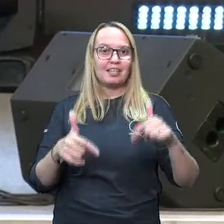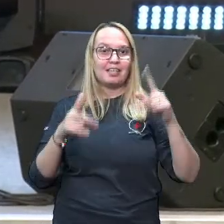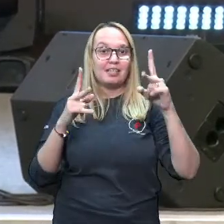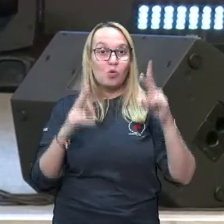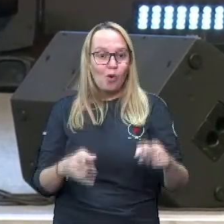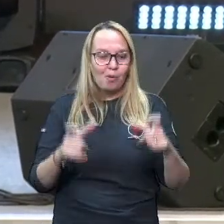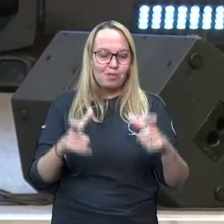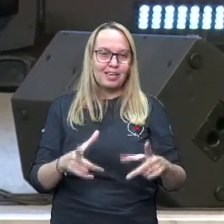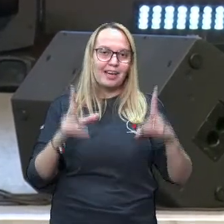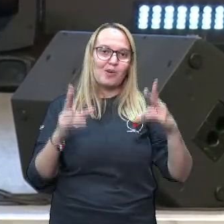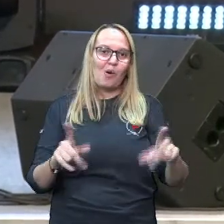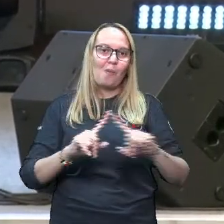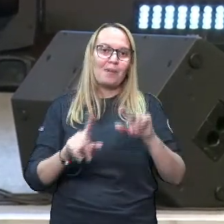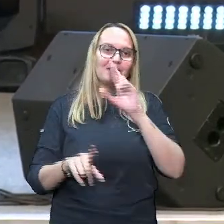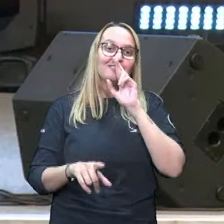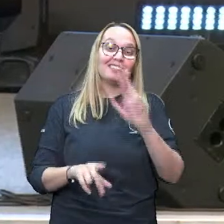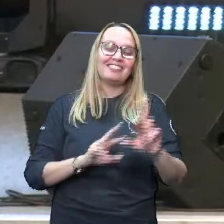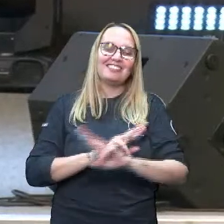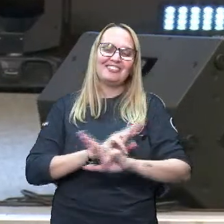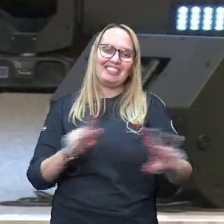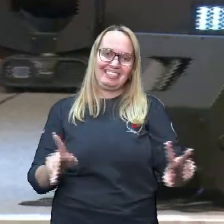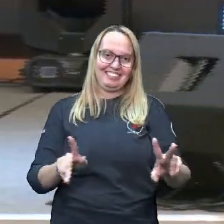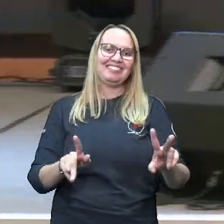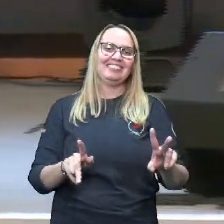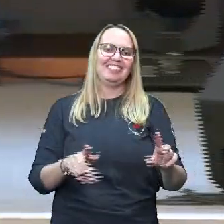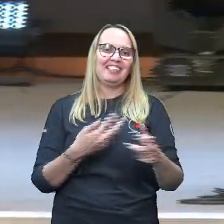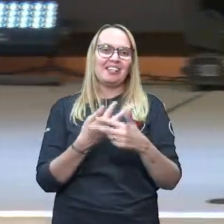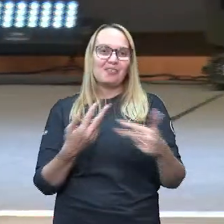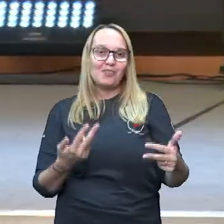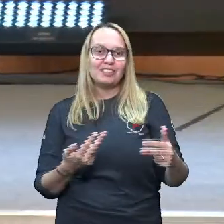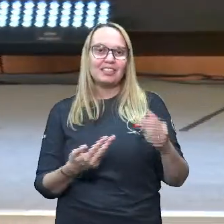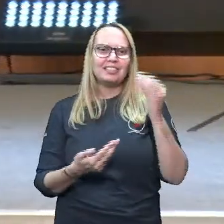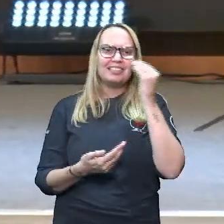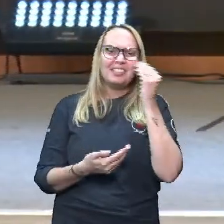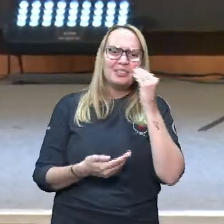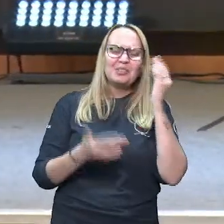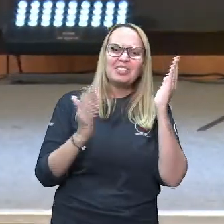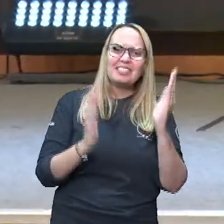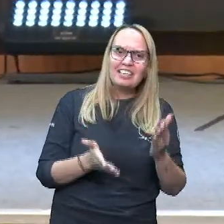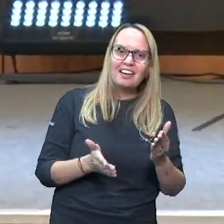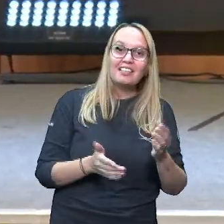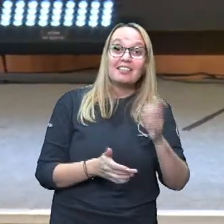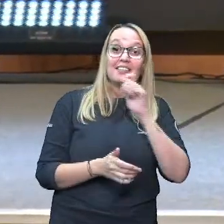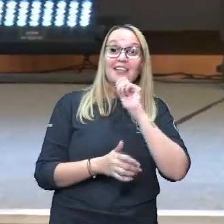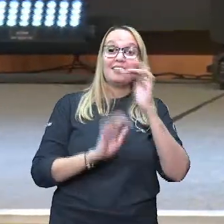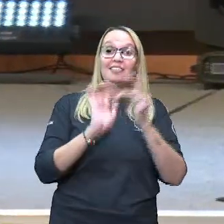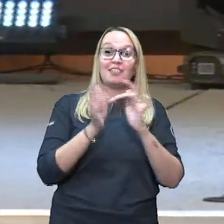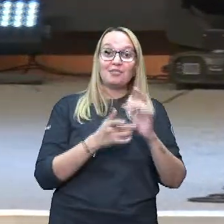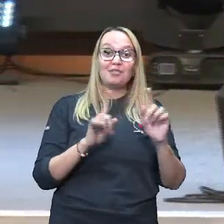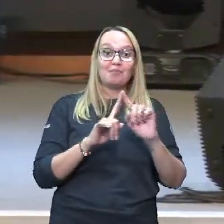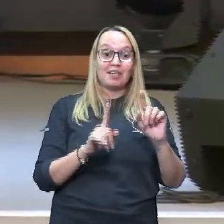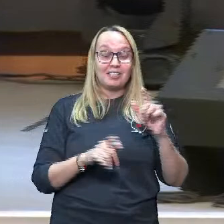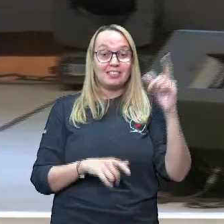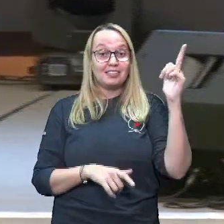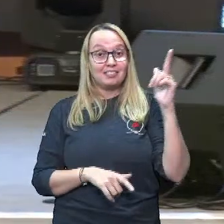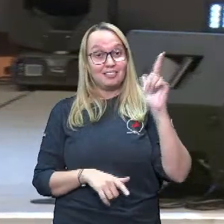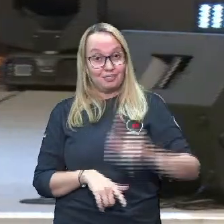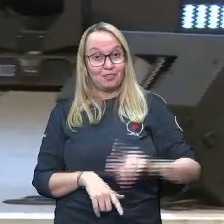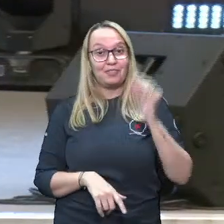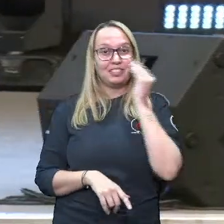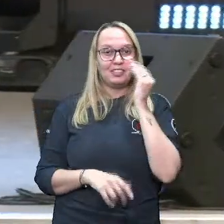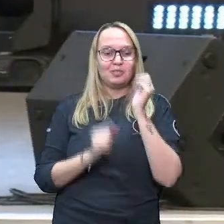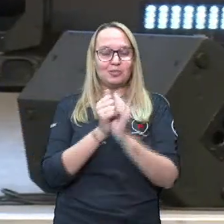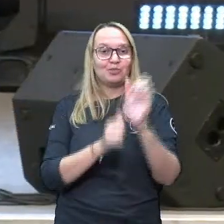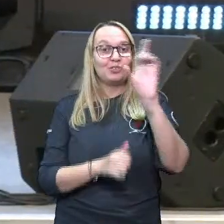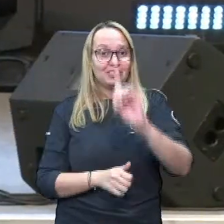diferente. É o tipo de coisa que você fez e não deu certo, fez de novo com Deus e agora deu. É o tipo de gente